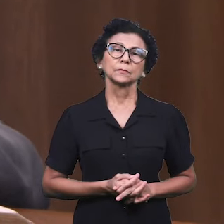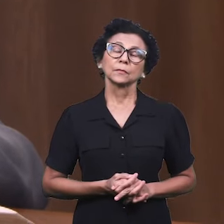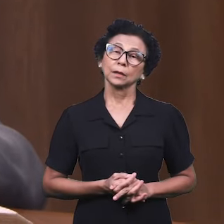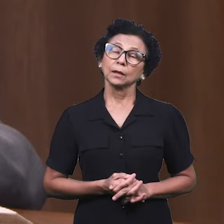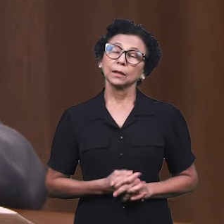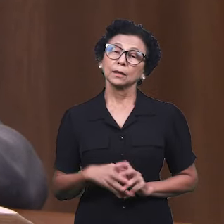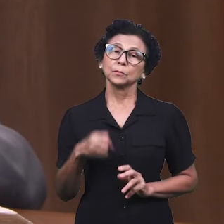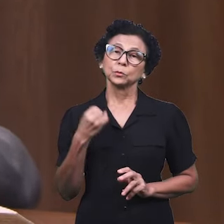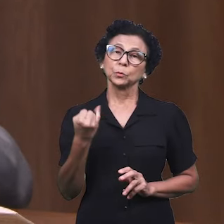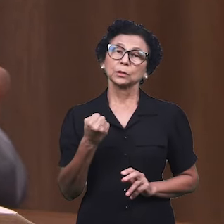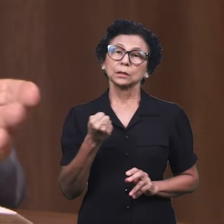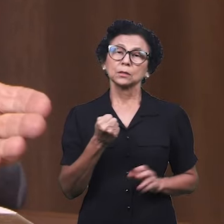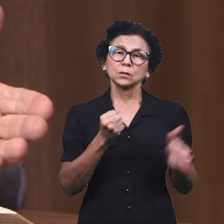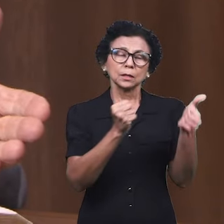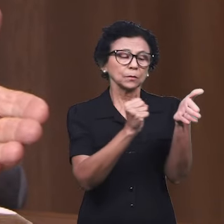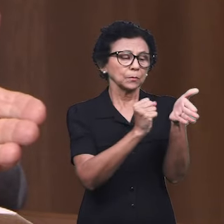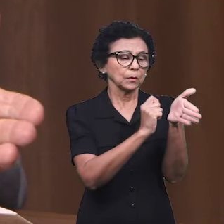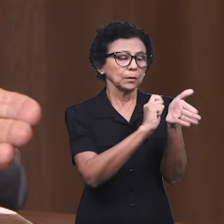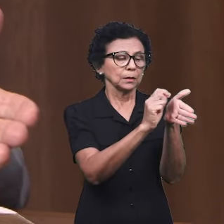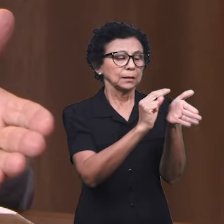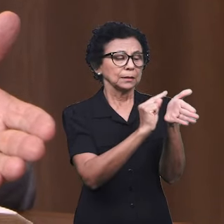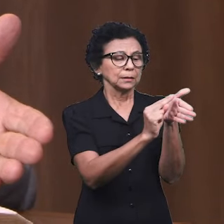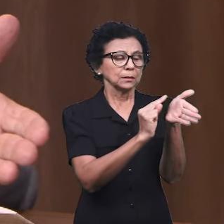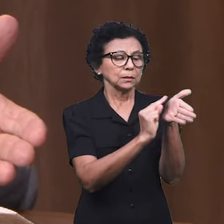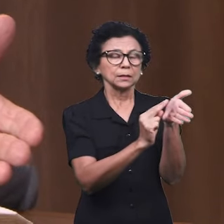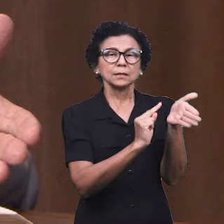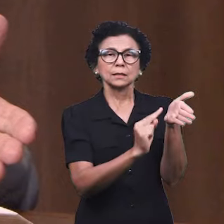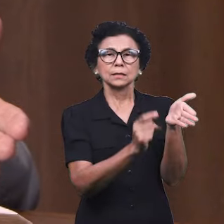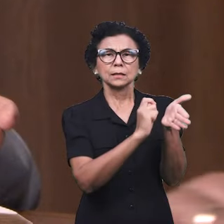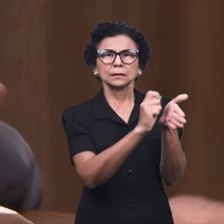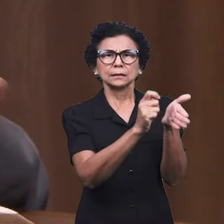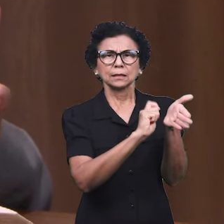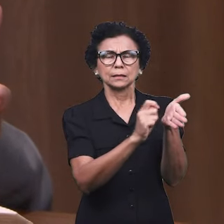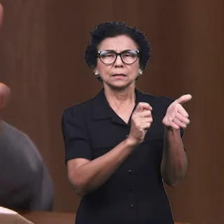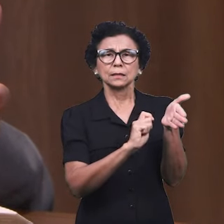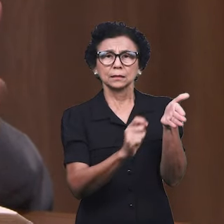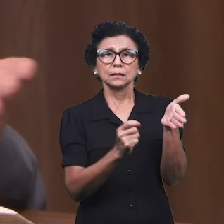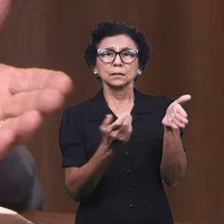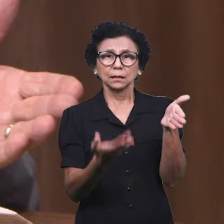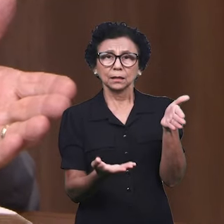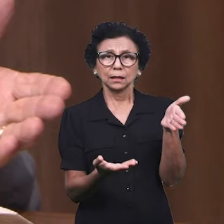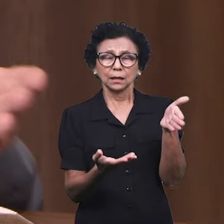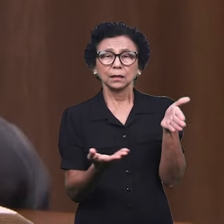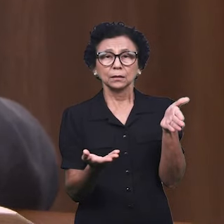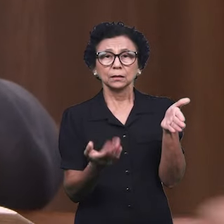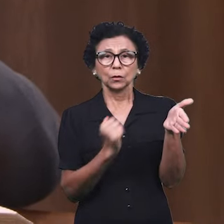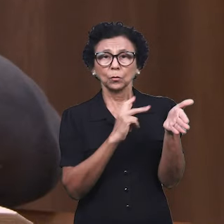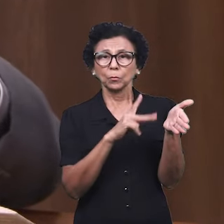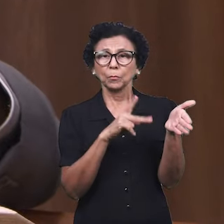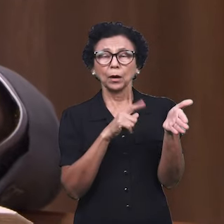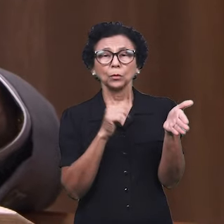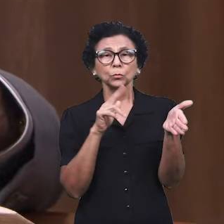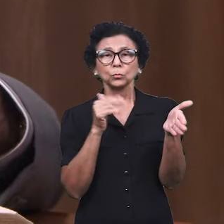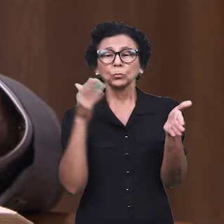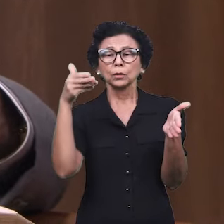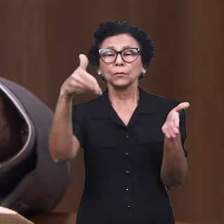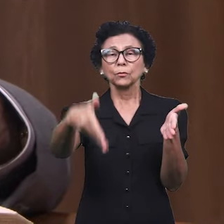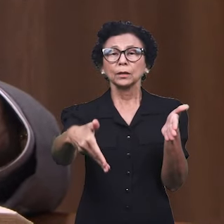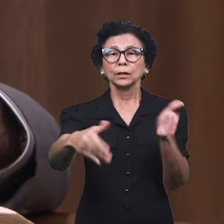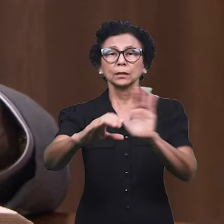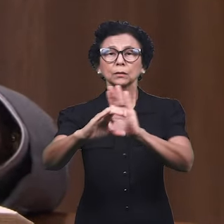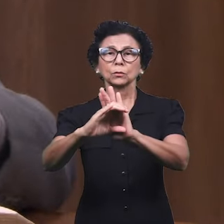de oração. Vê que a vida de Paulo era uma vida de oração. Ele estava lá, Colossos, nunca pisou lá, mas estava lá na lista dele